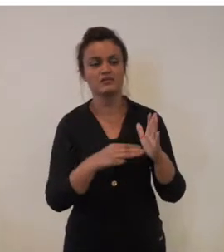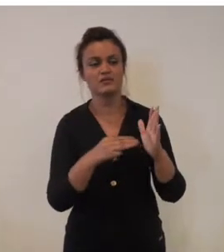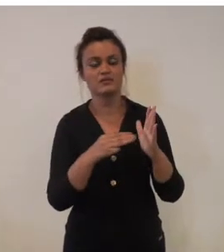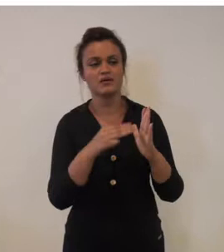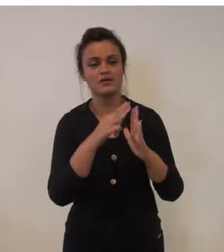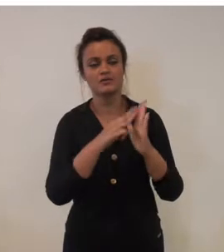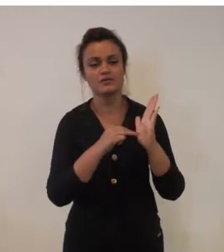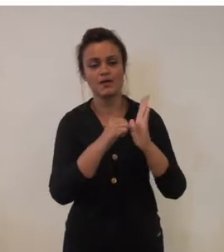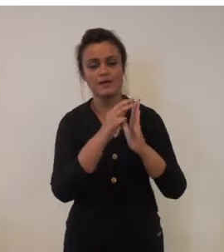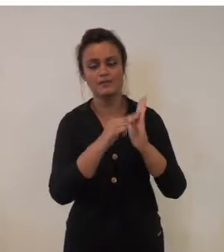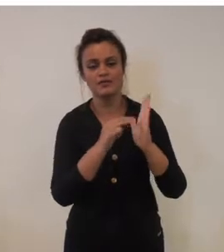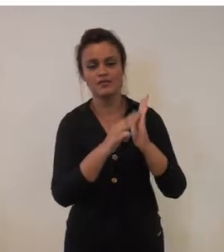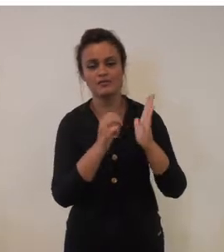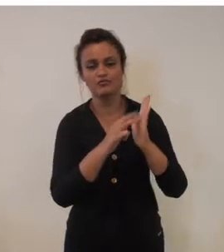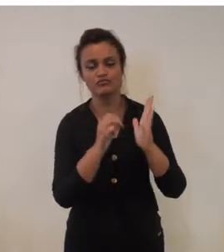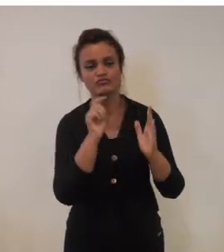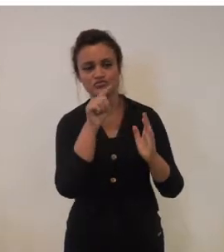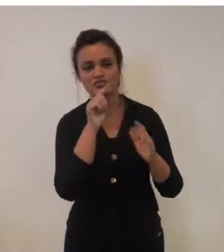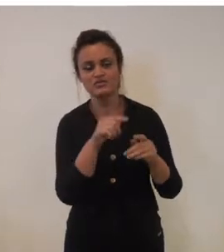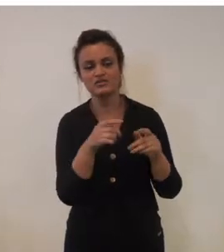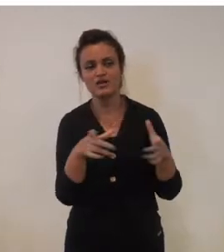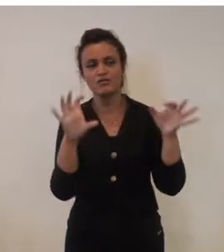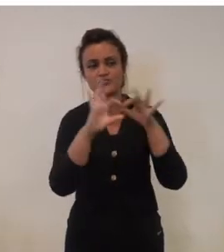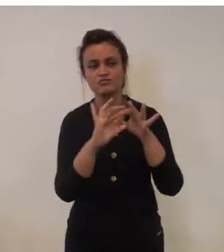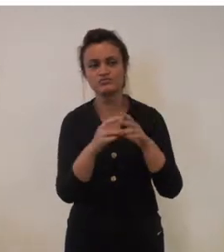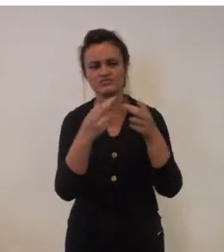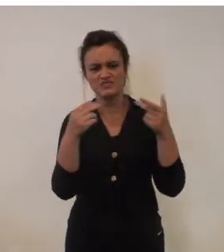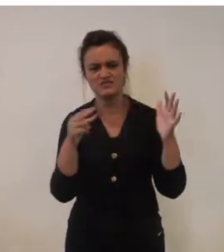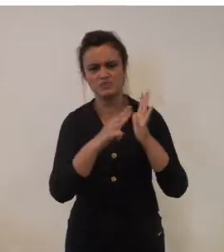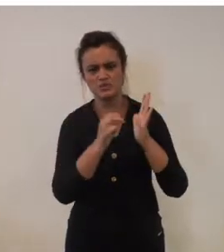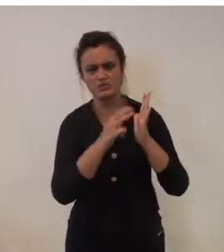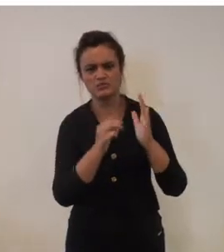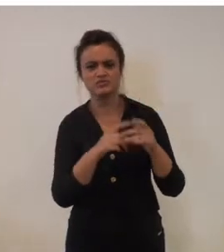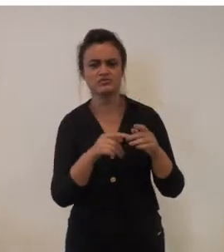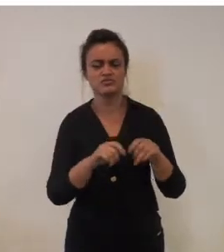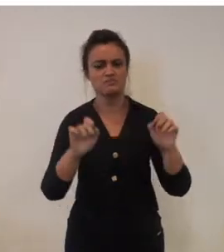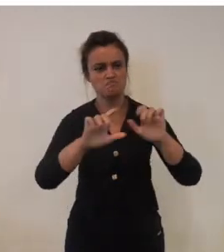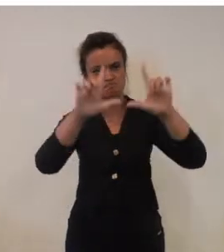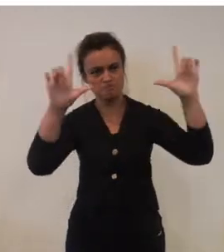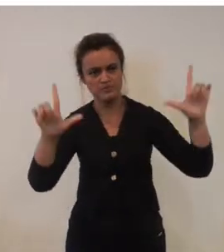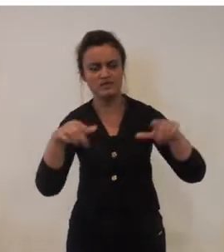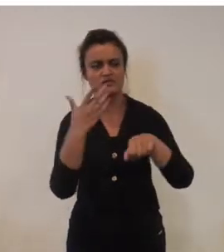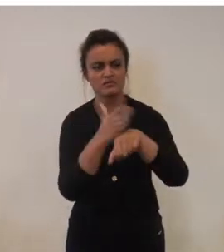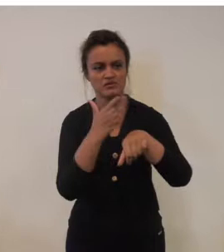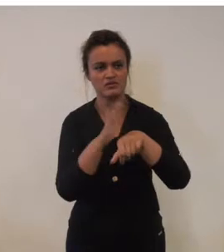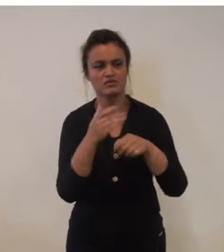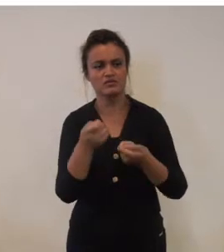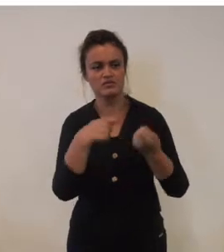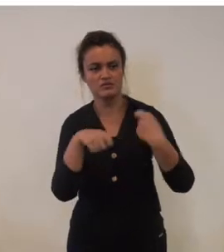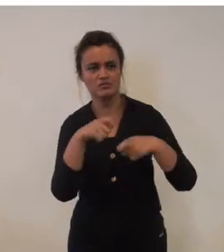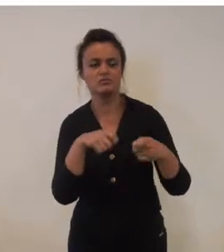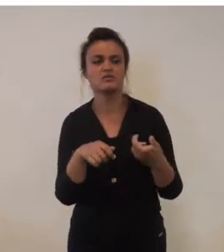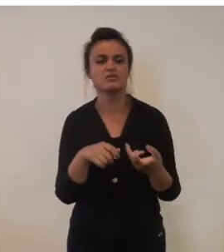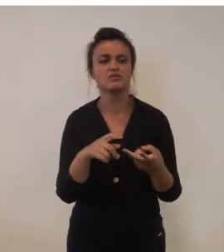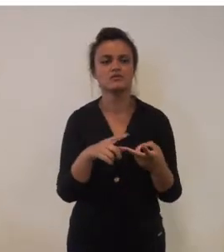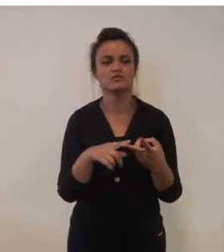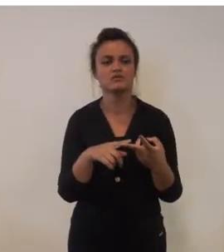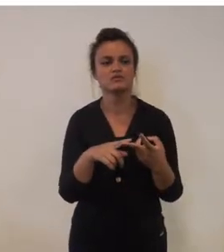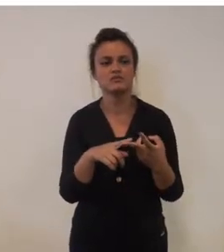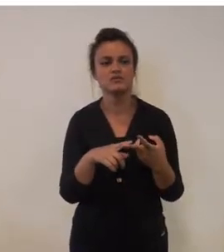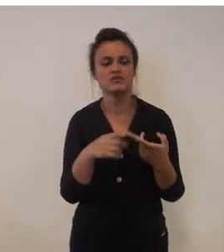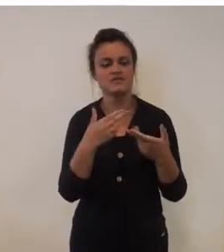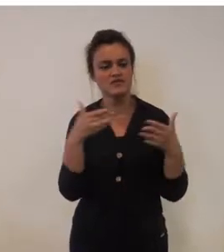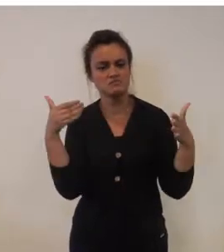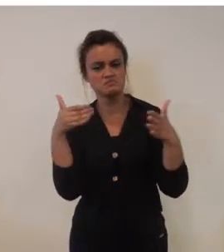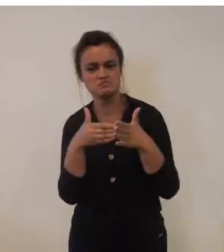foi uma conjugação de vários tipos de metodologias, de painel, exercícios econométricos, de estimações